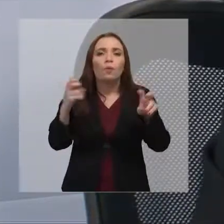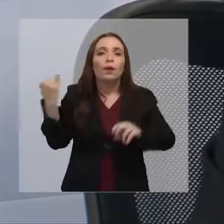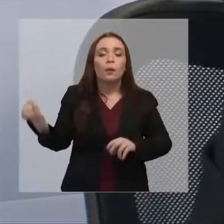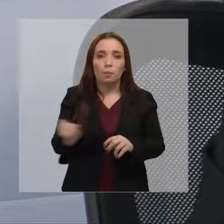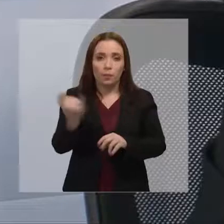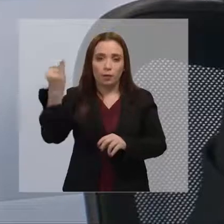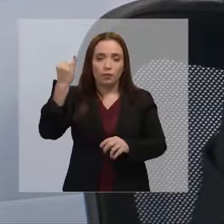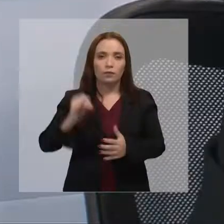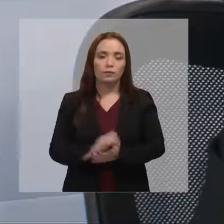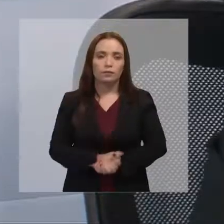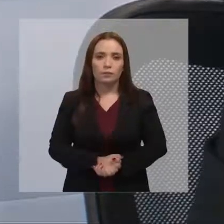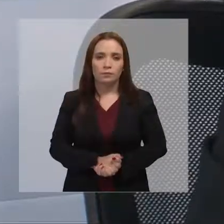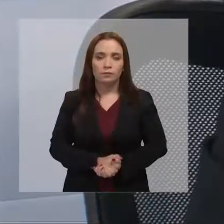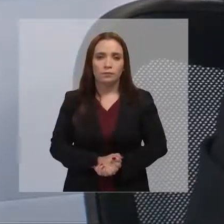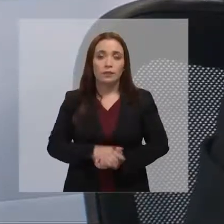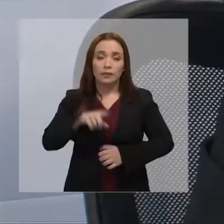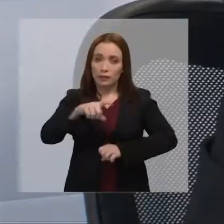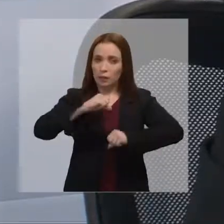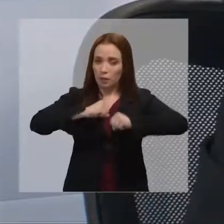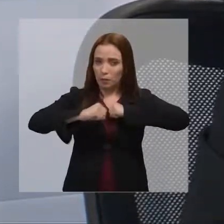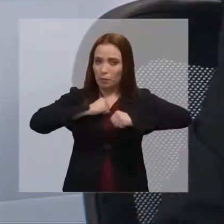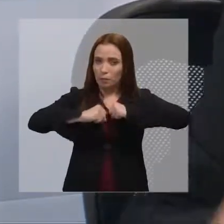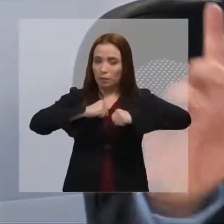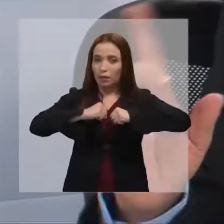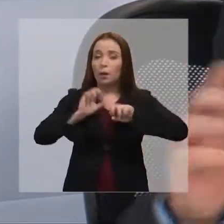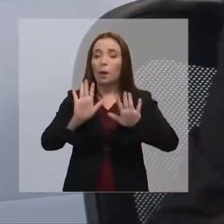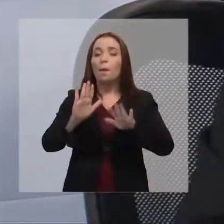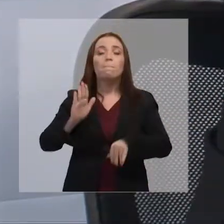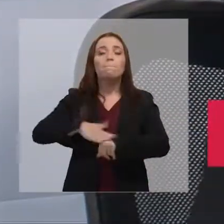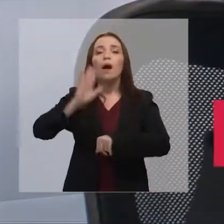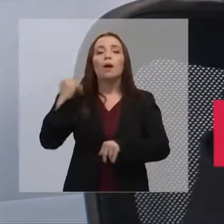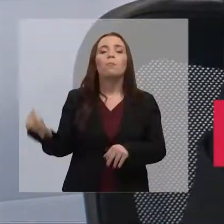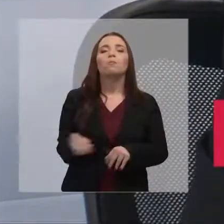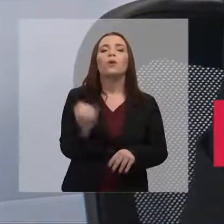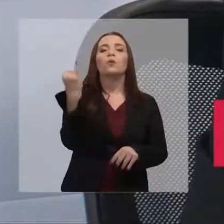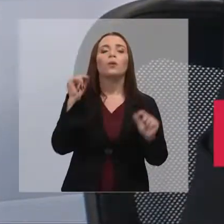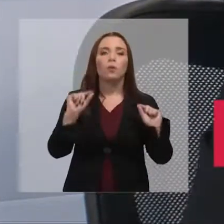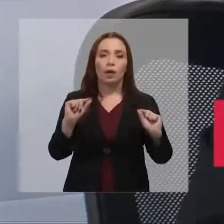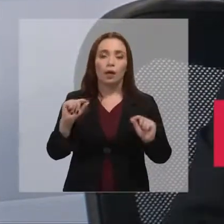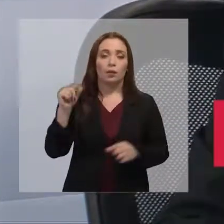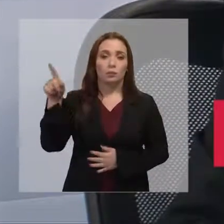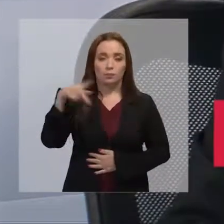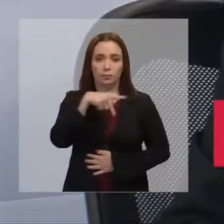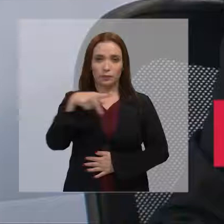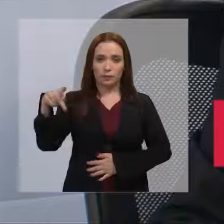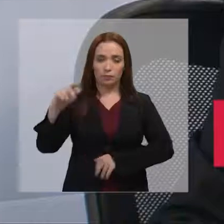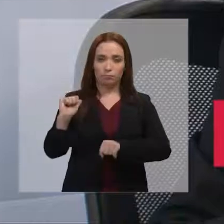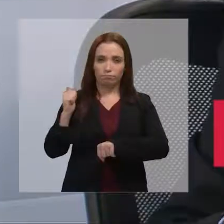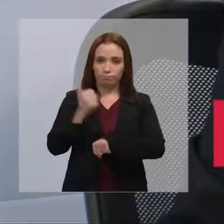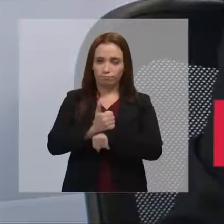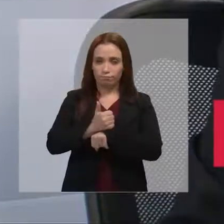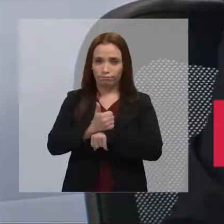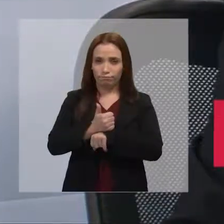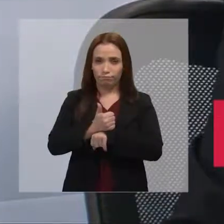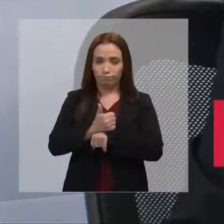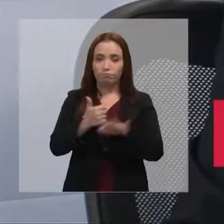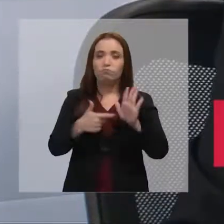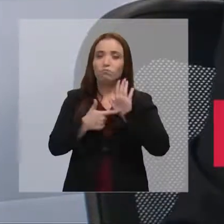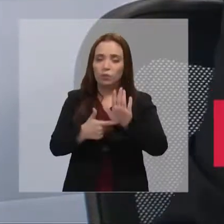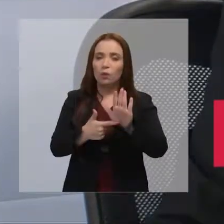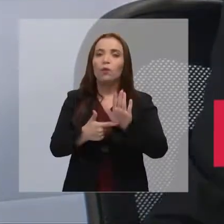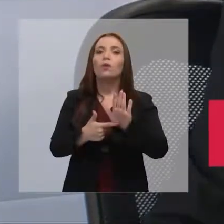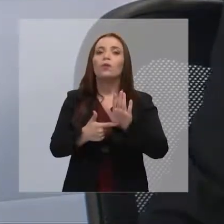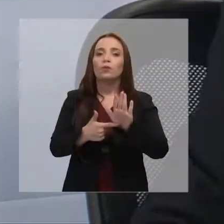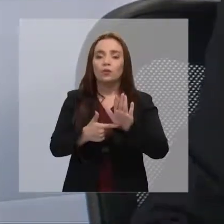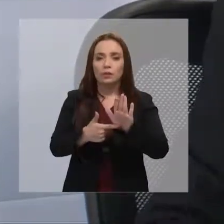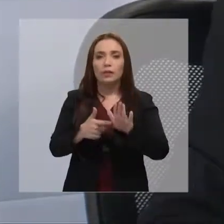minúsculas mais importantes desse debate. O mais importante de tudo isso, o presidencialismo de coalizão, ele demonstra